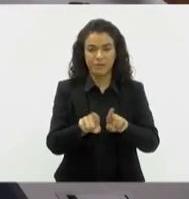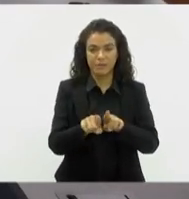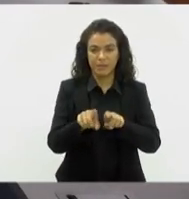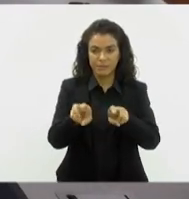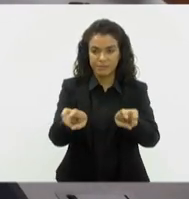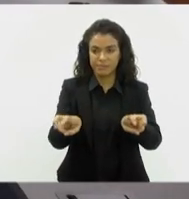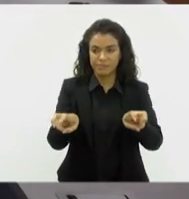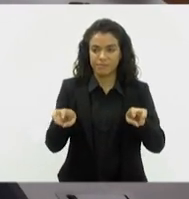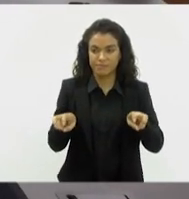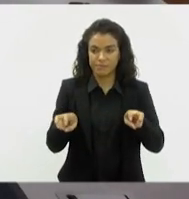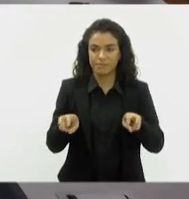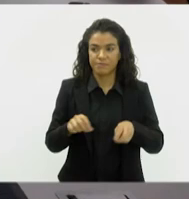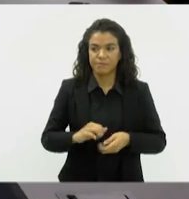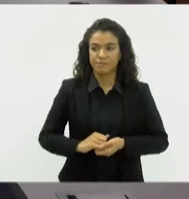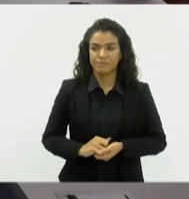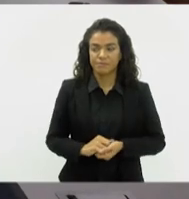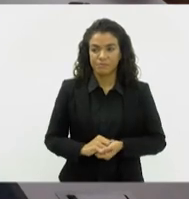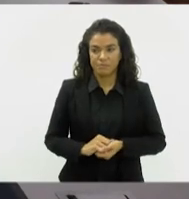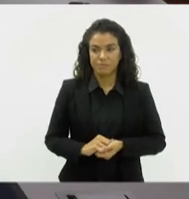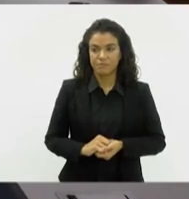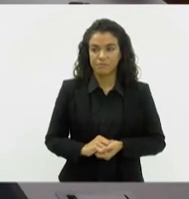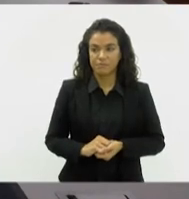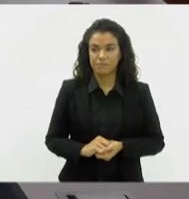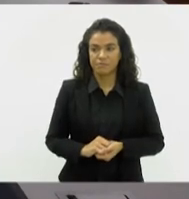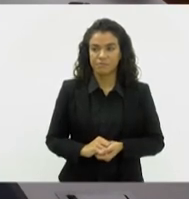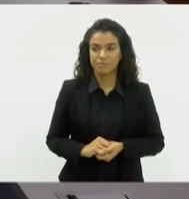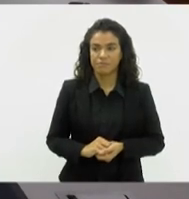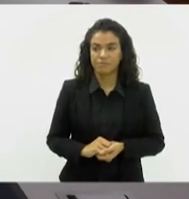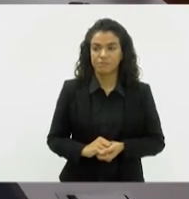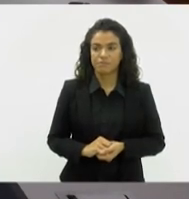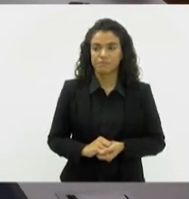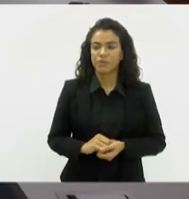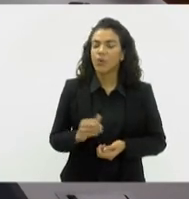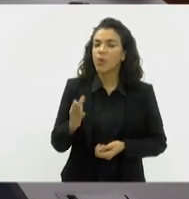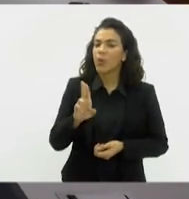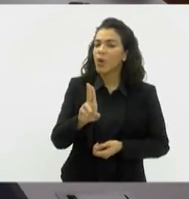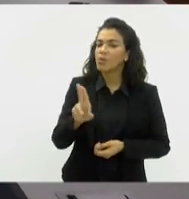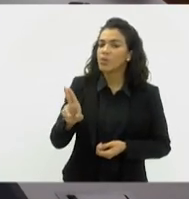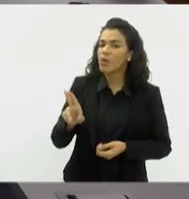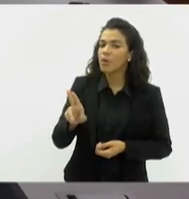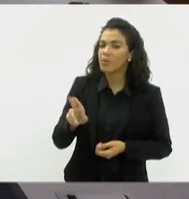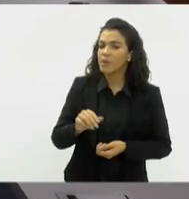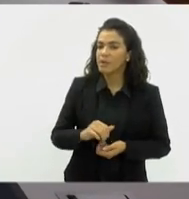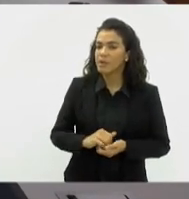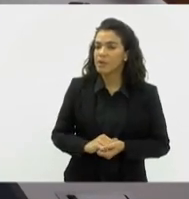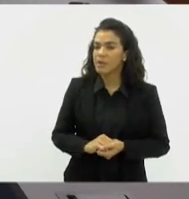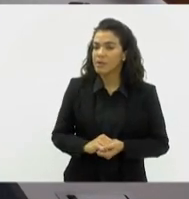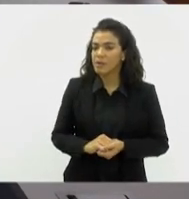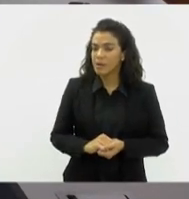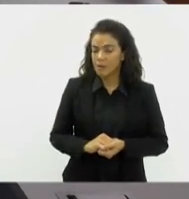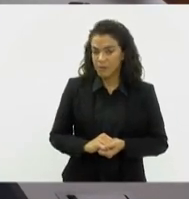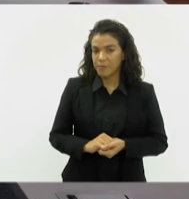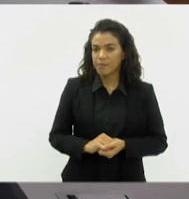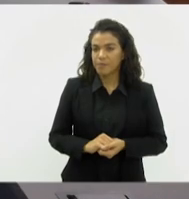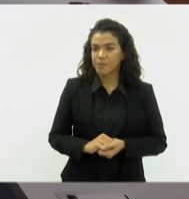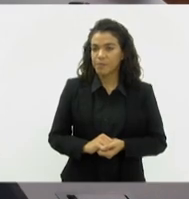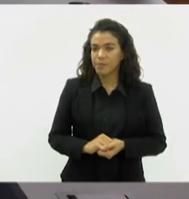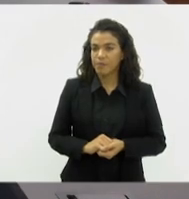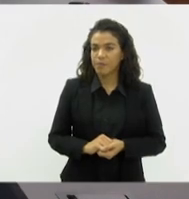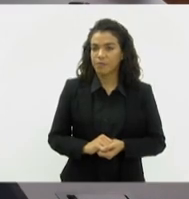favor. Pode botar, pode botar. Qual o nome da senhora, doutora? Não, pode ser quem